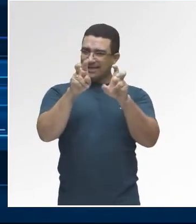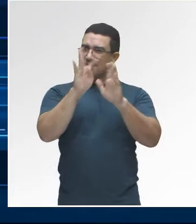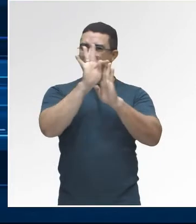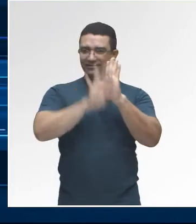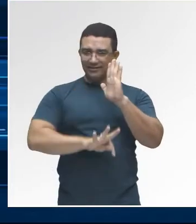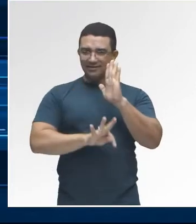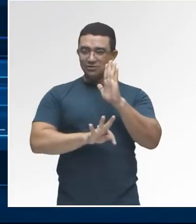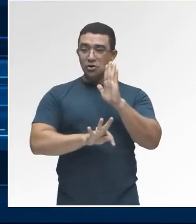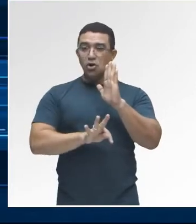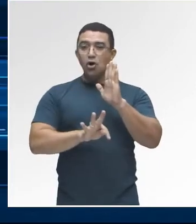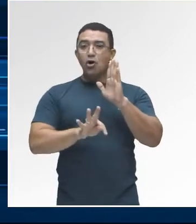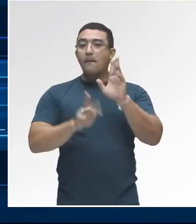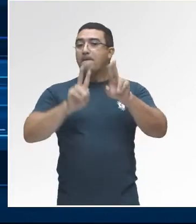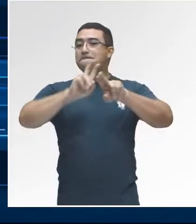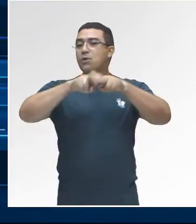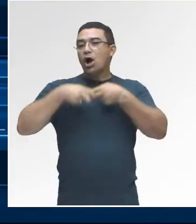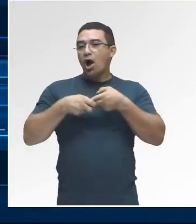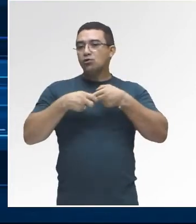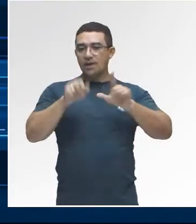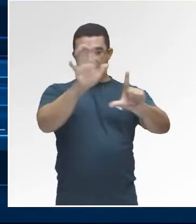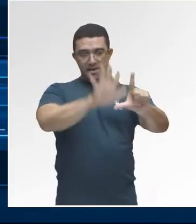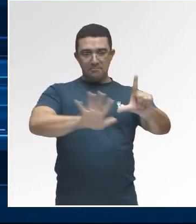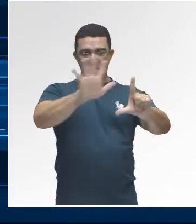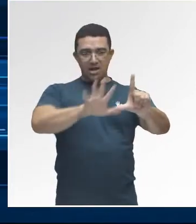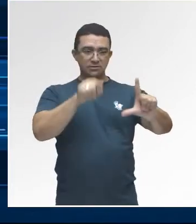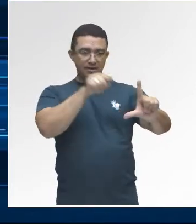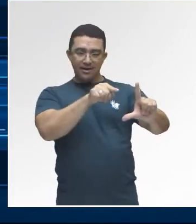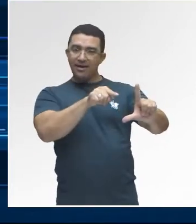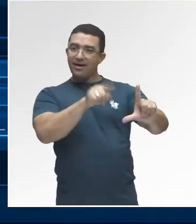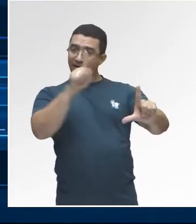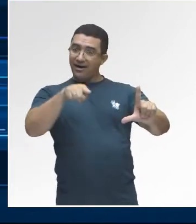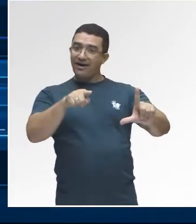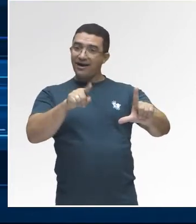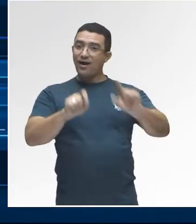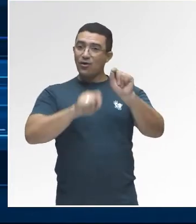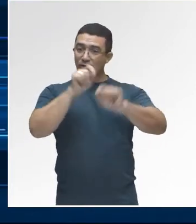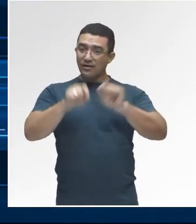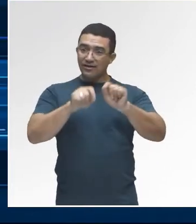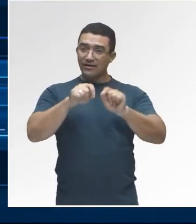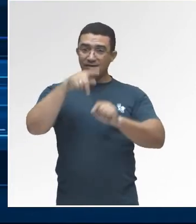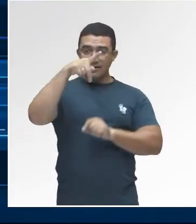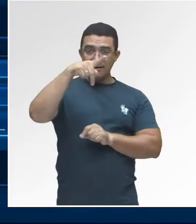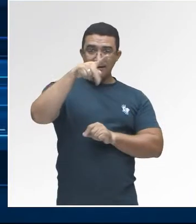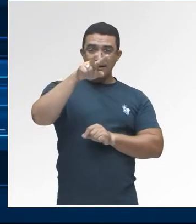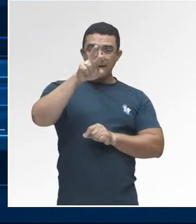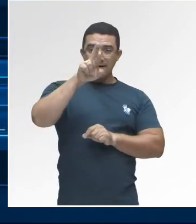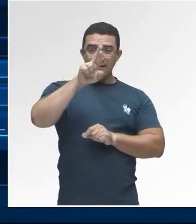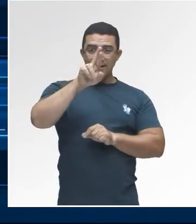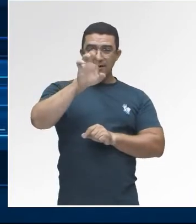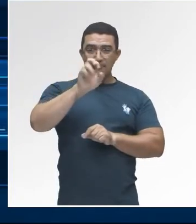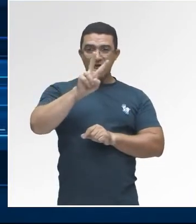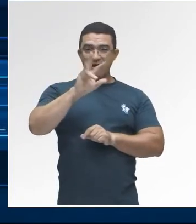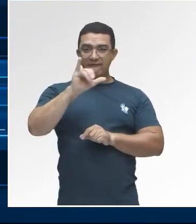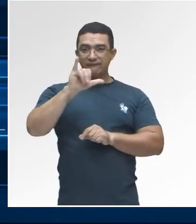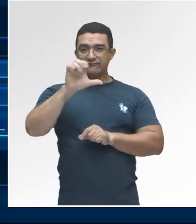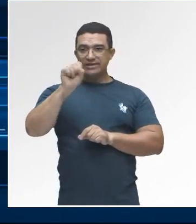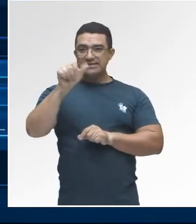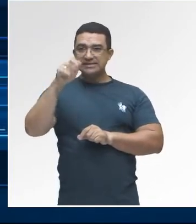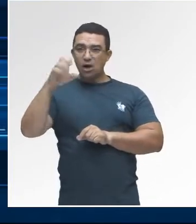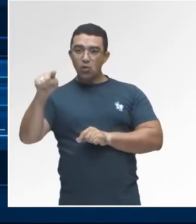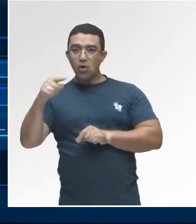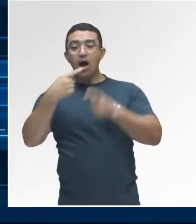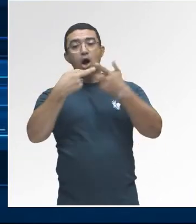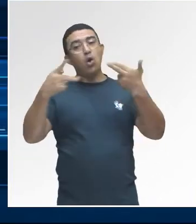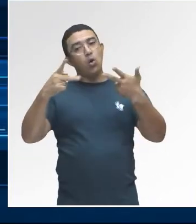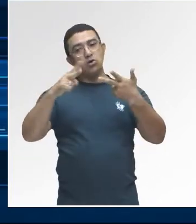disso e disso. E o que você está fazendo? Você está fazendo uma prediction. Então, você está prevendo algo, suspeitando, né? Seria